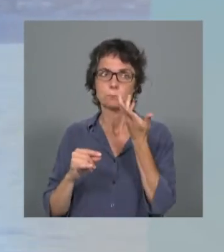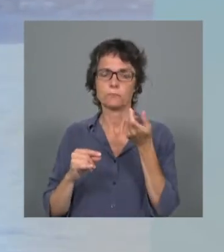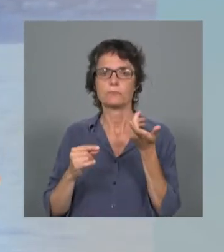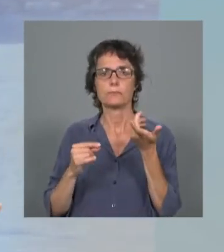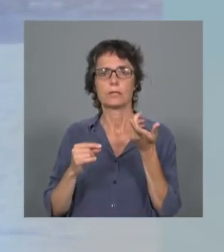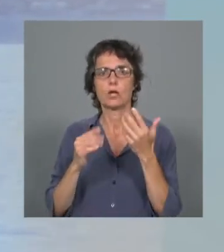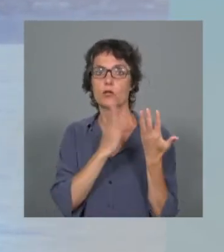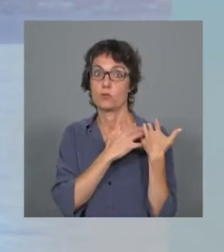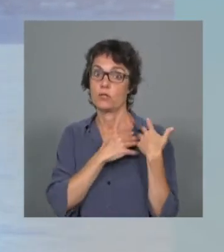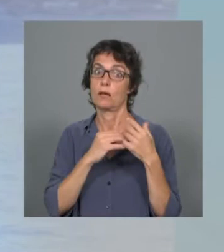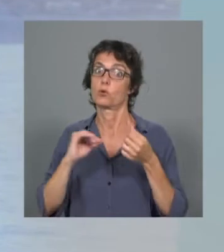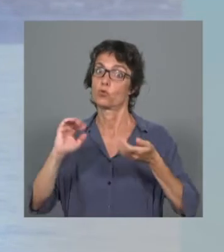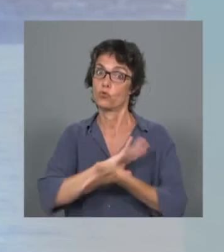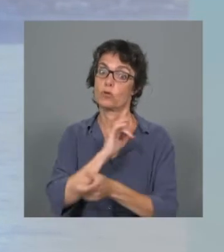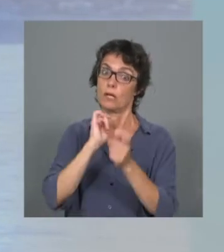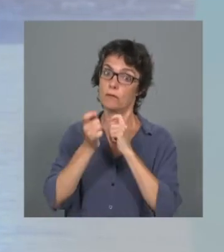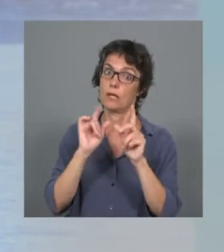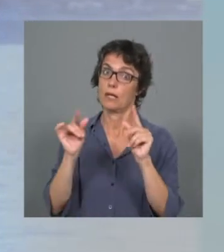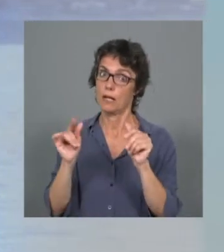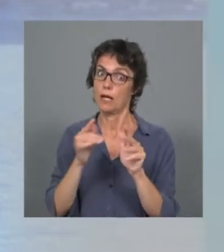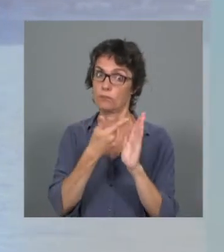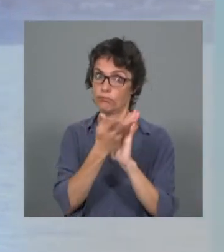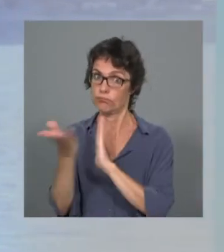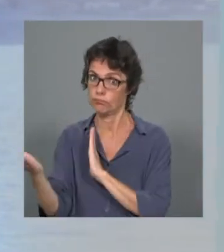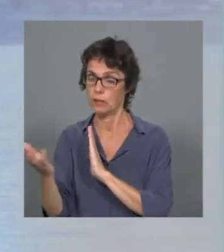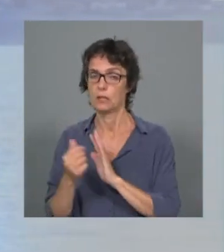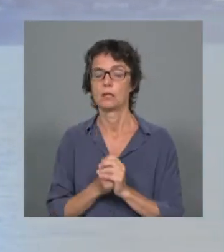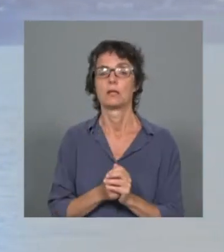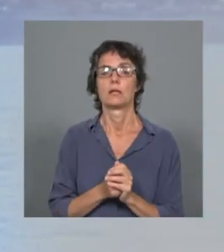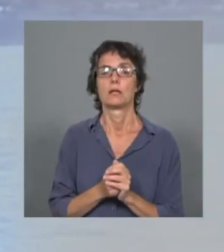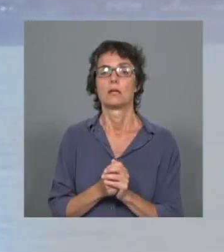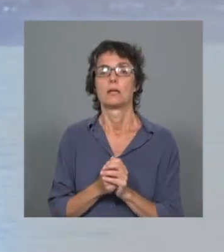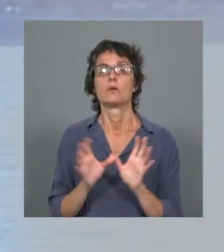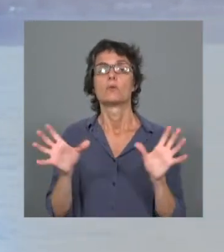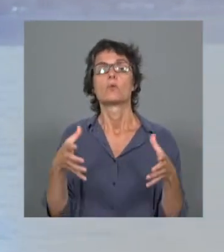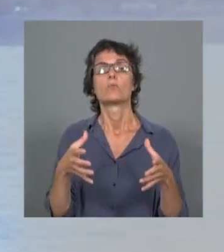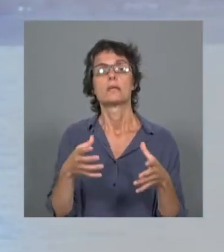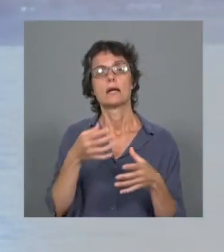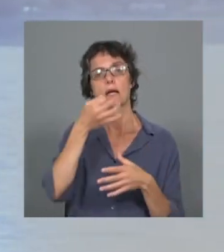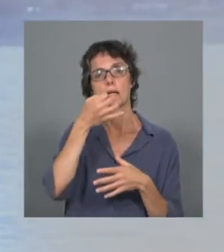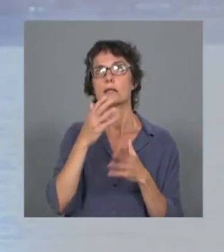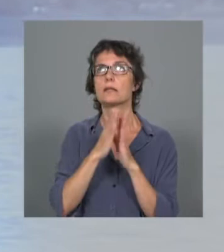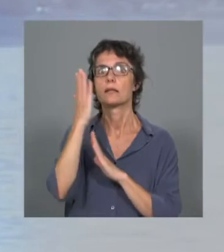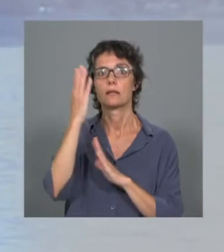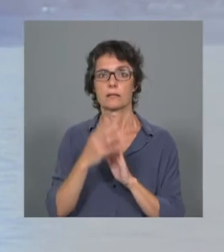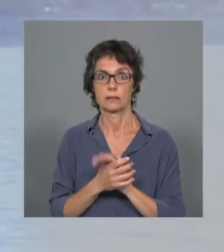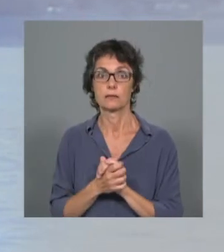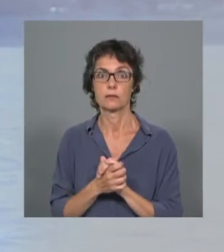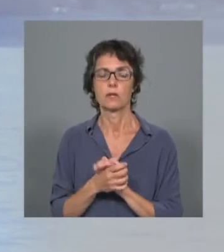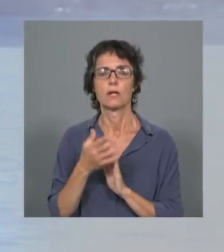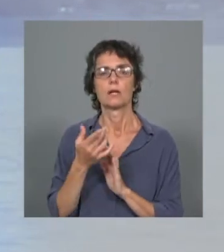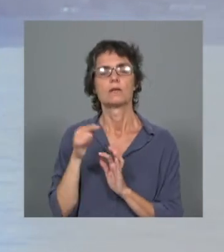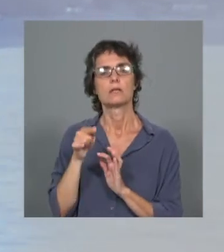ambiente, nomeadamente no ambiente crente e das comunidades crentes. Houve aí uma afirmação e há também um desafio